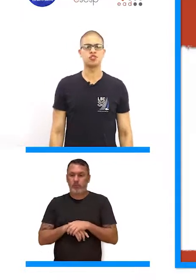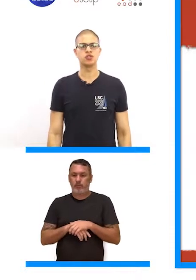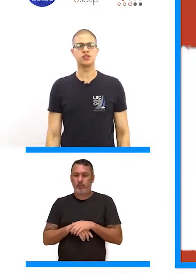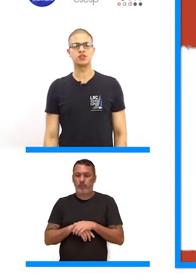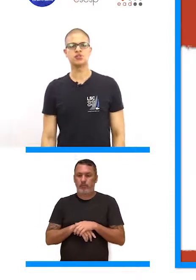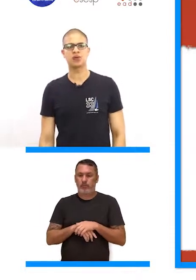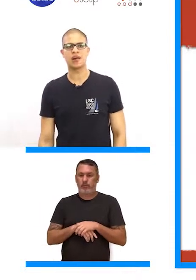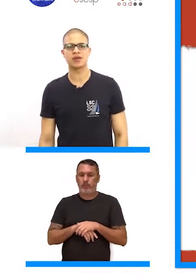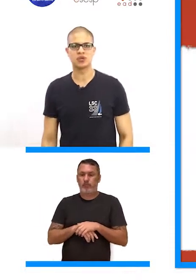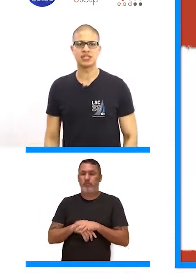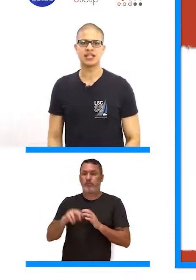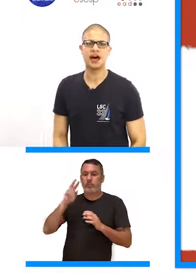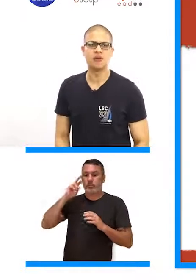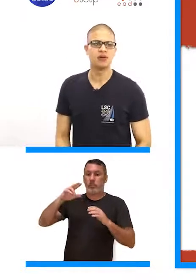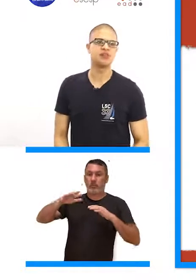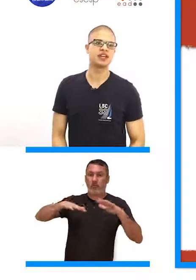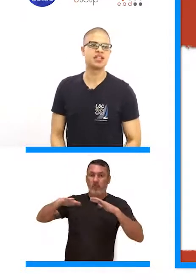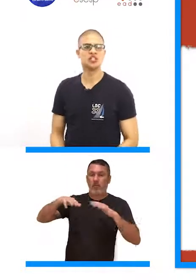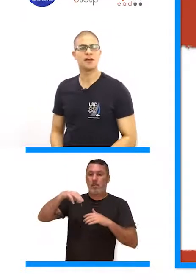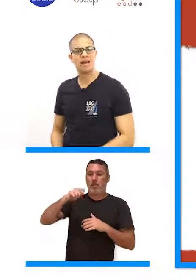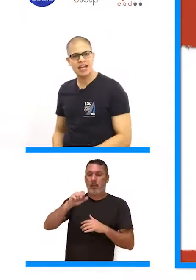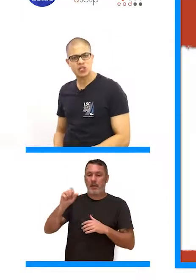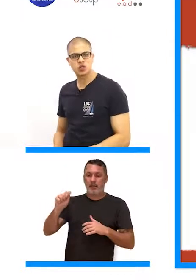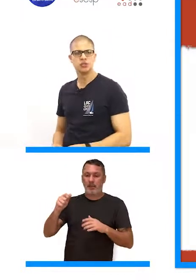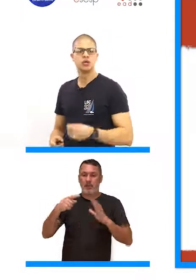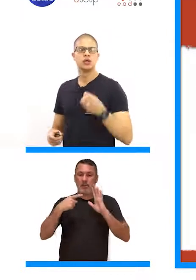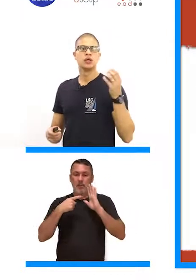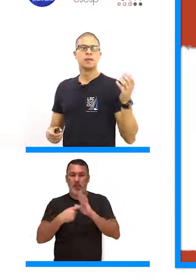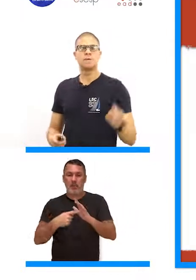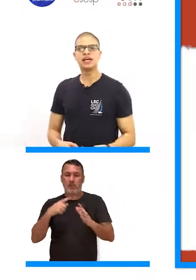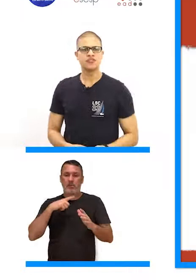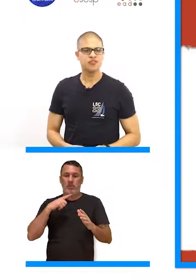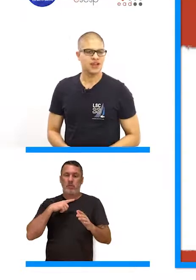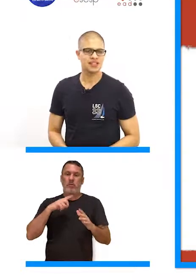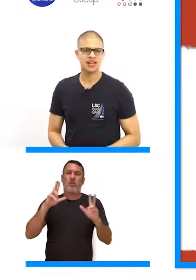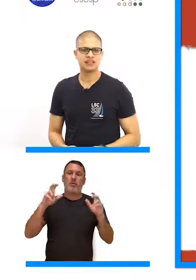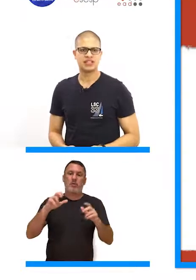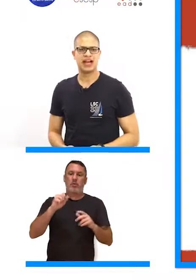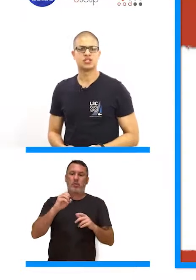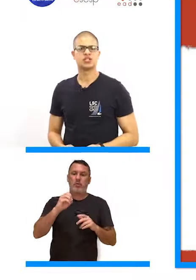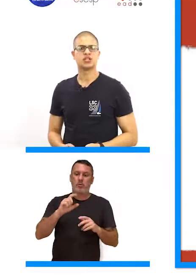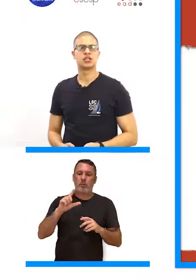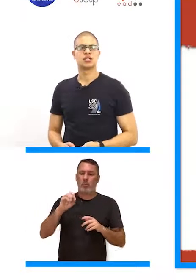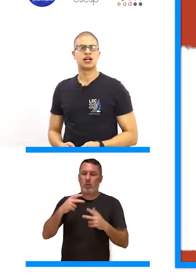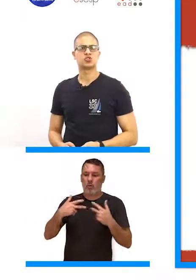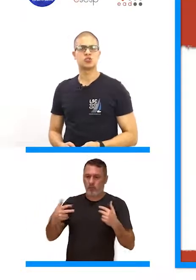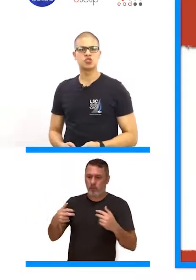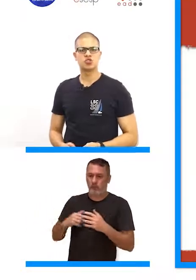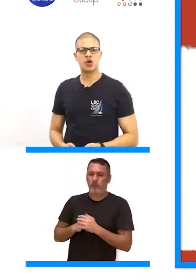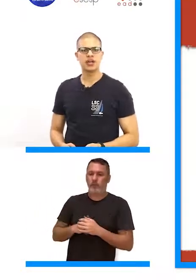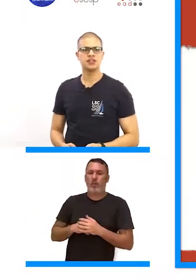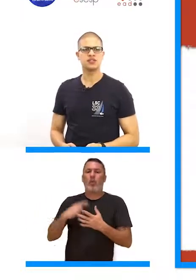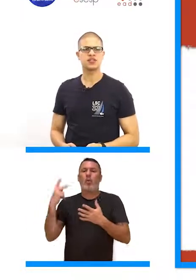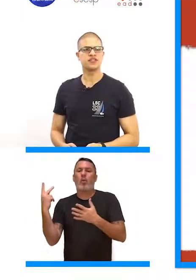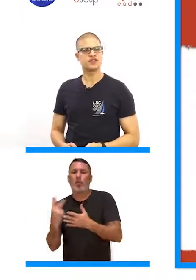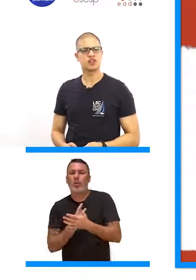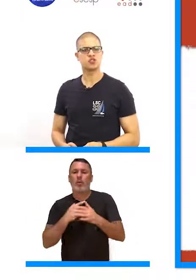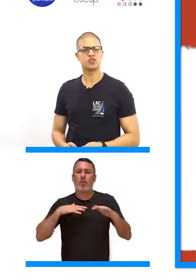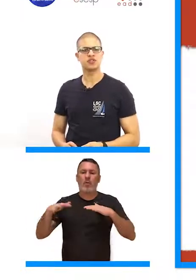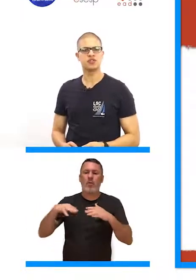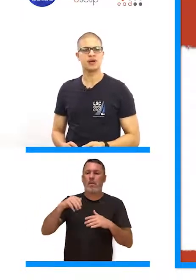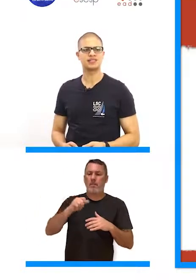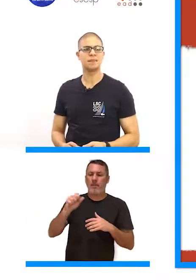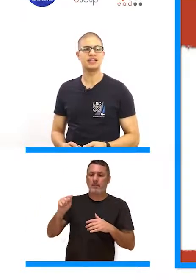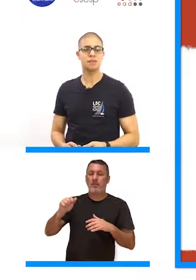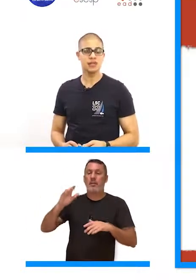massa constituem-se no deslocamento de material vertente abaixo pela influência da gravidade. As condições que favorecem